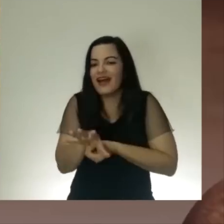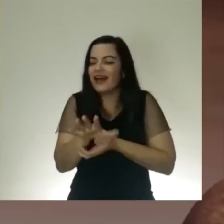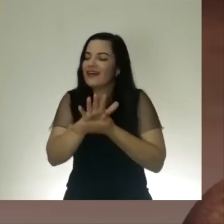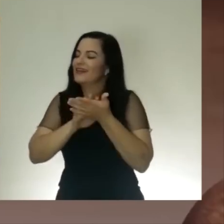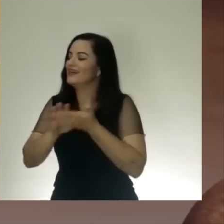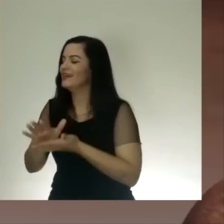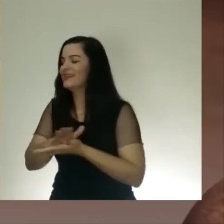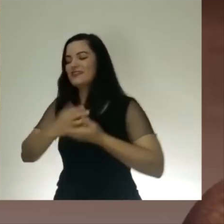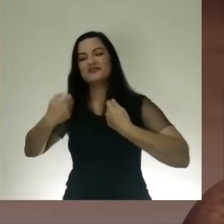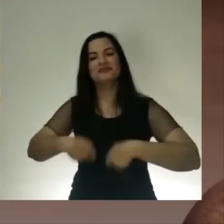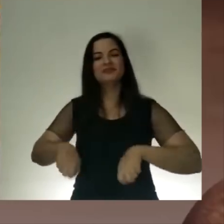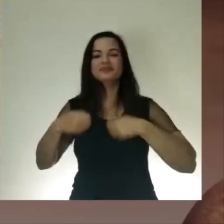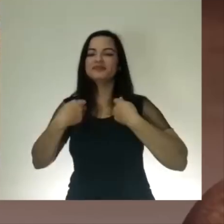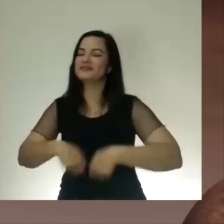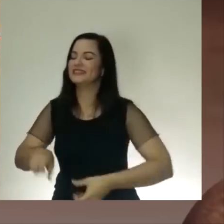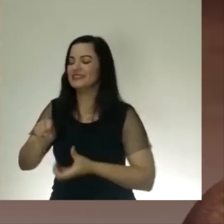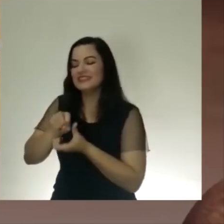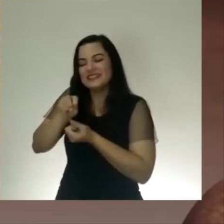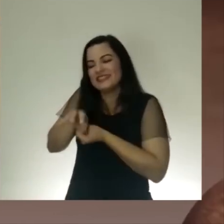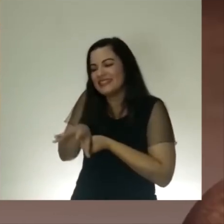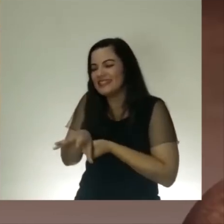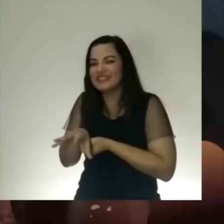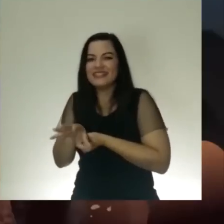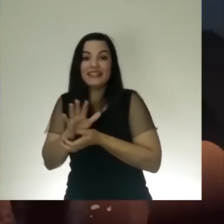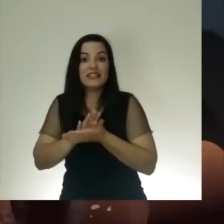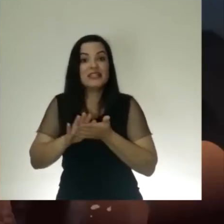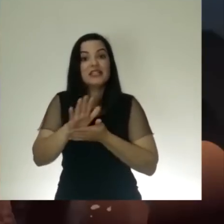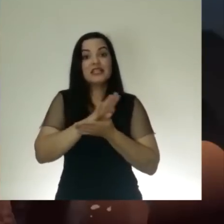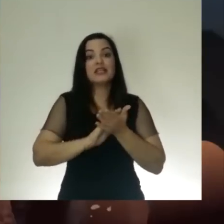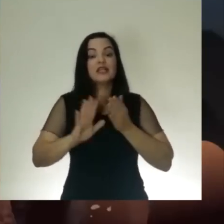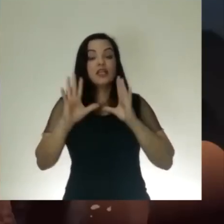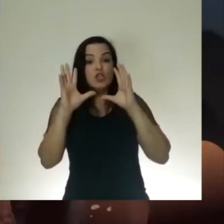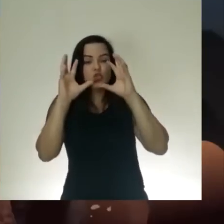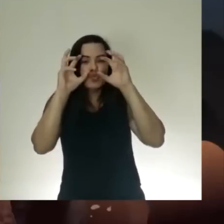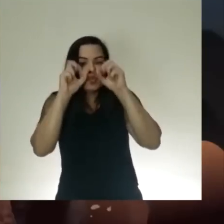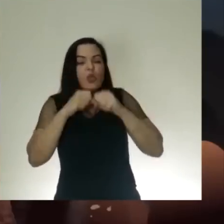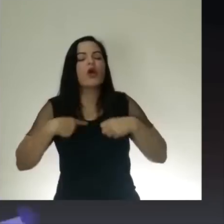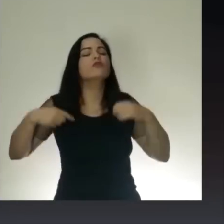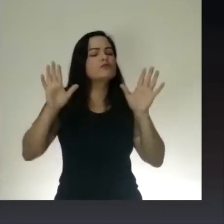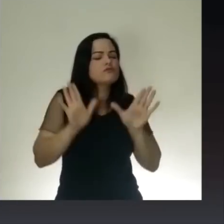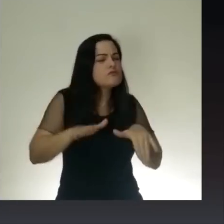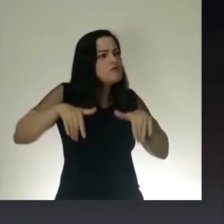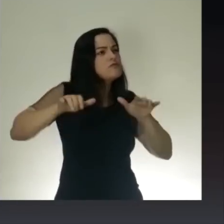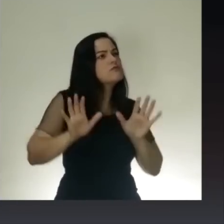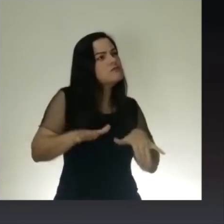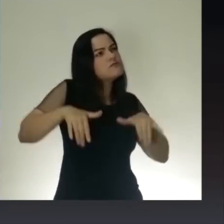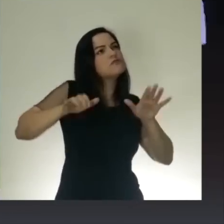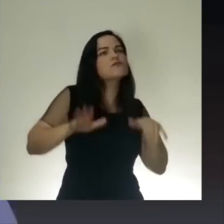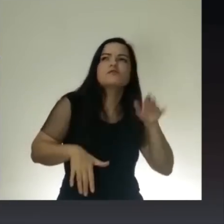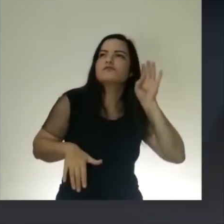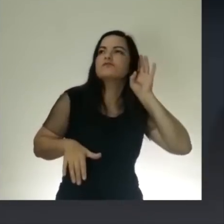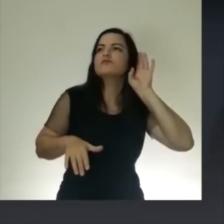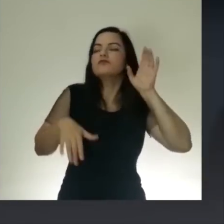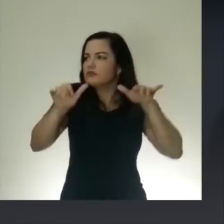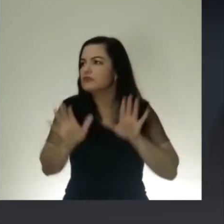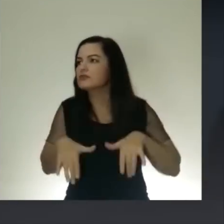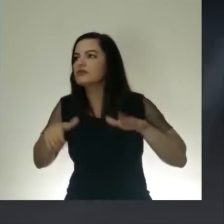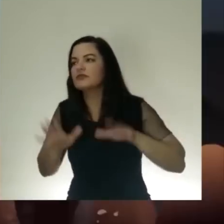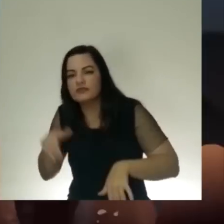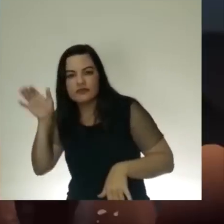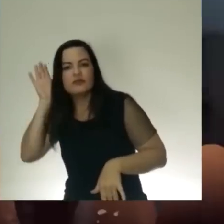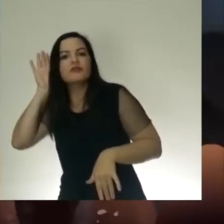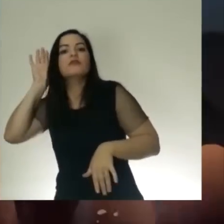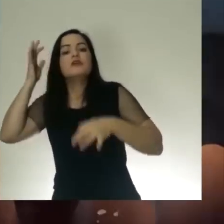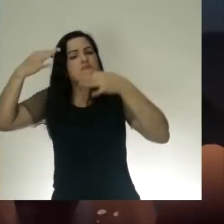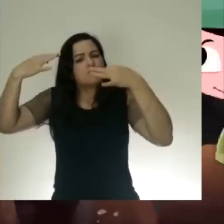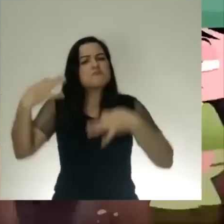Lanterna. No escuro voo sim, uso o som pra navegar. E navego